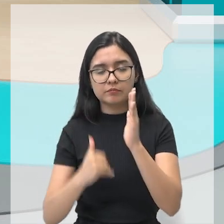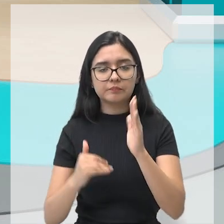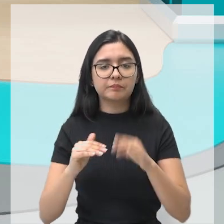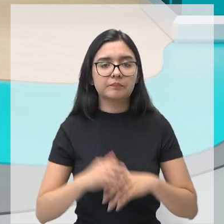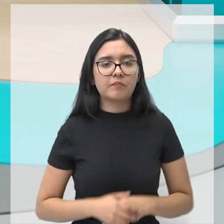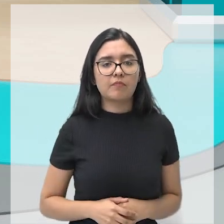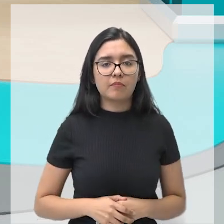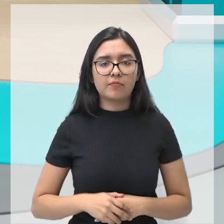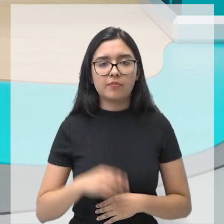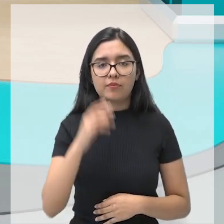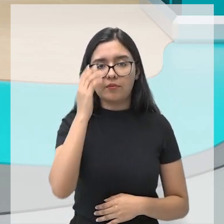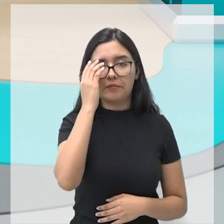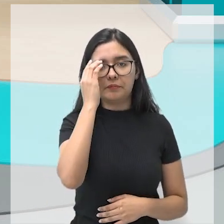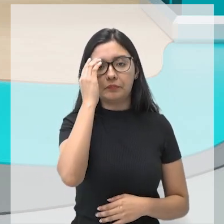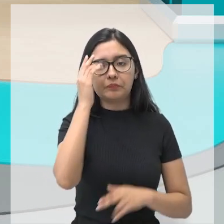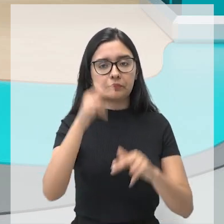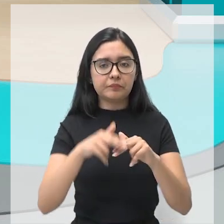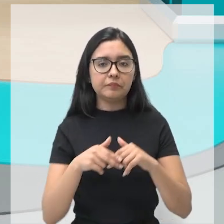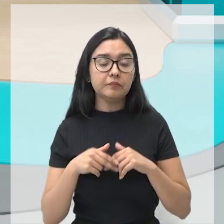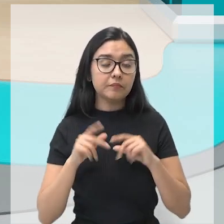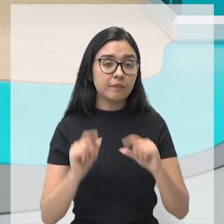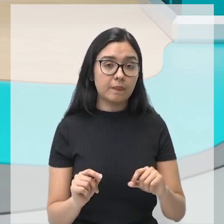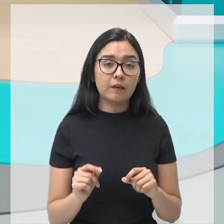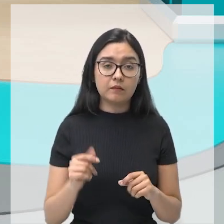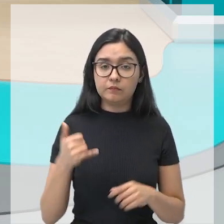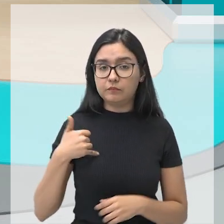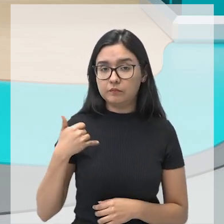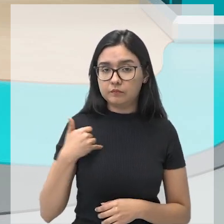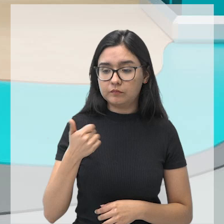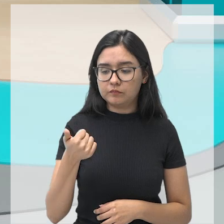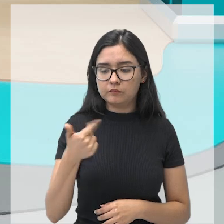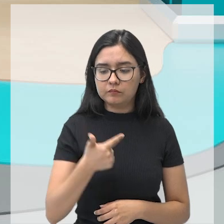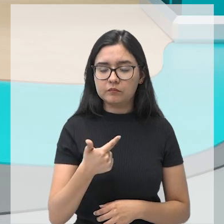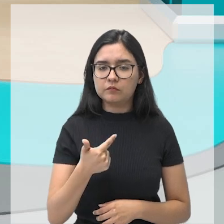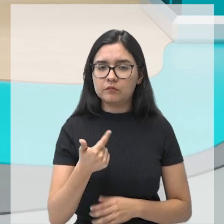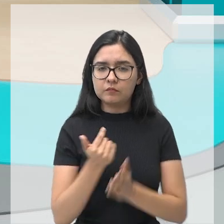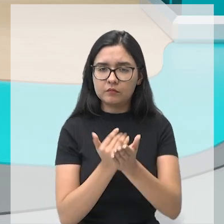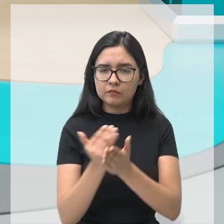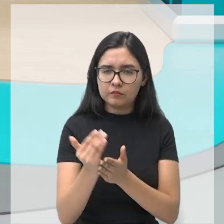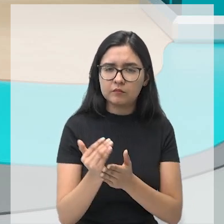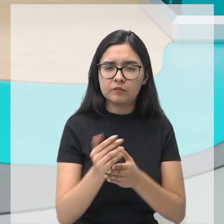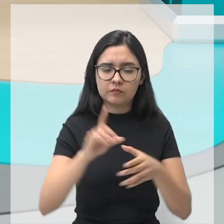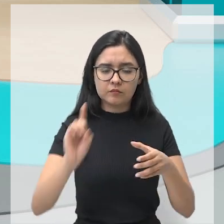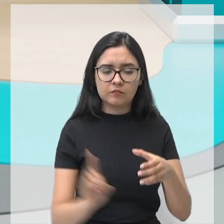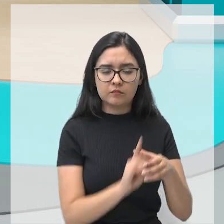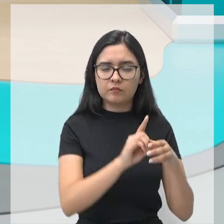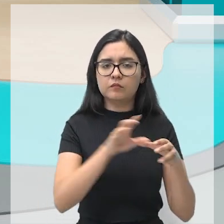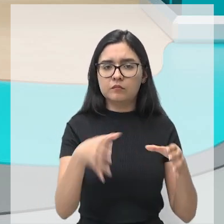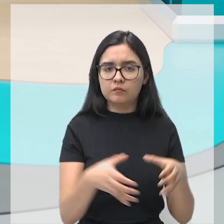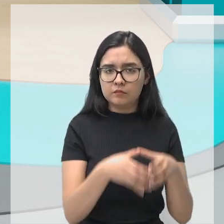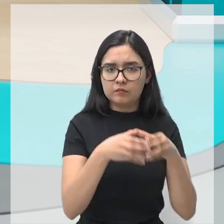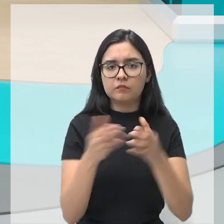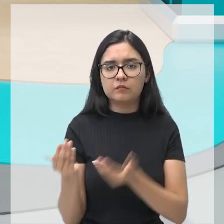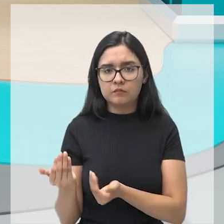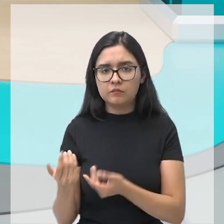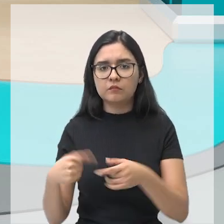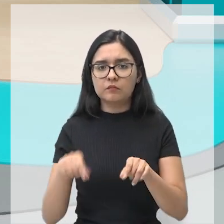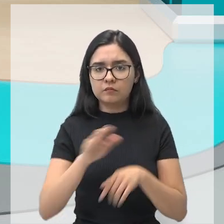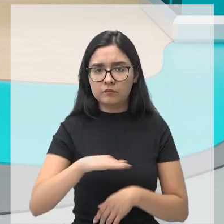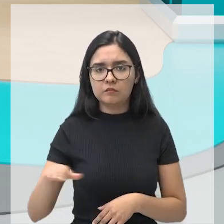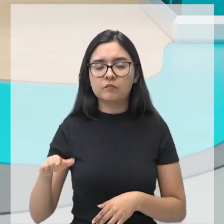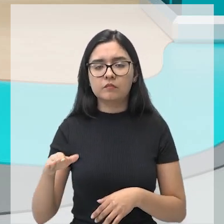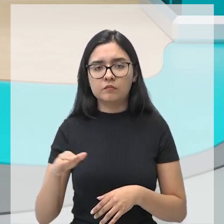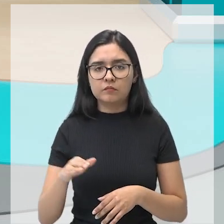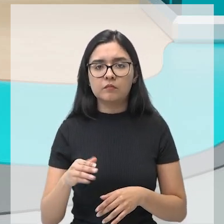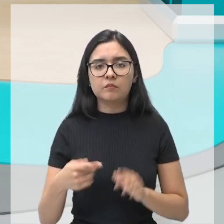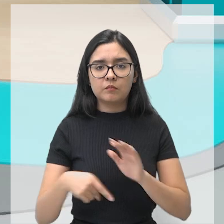porque a partir dessa idade a gente já começa a inseri-los ali nas categorias infantil, juvenil, nas categorias de